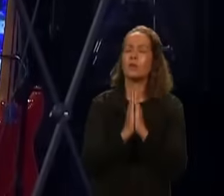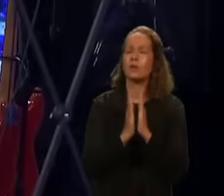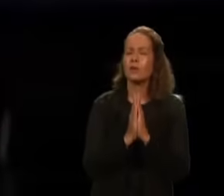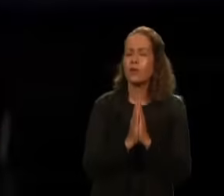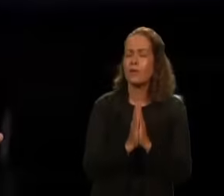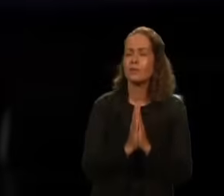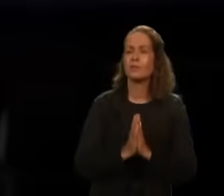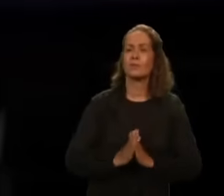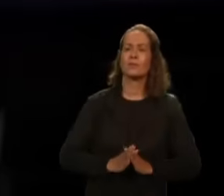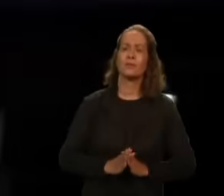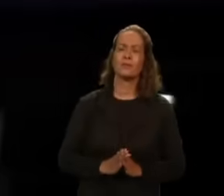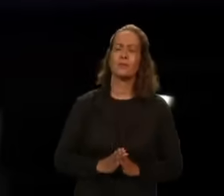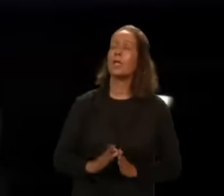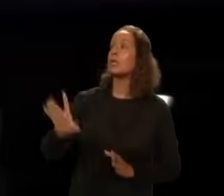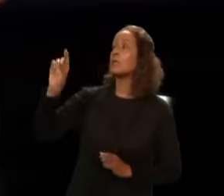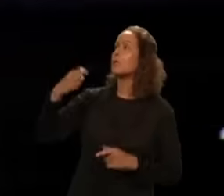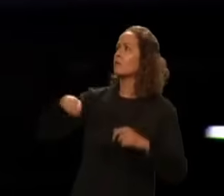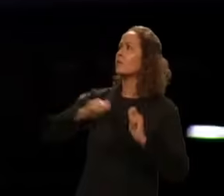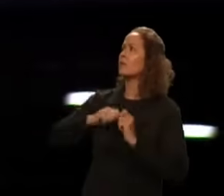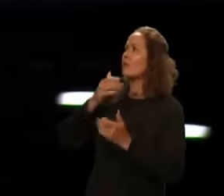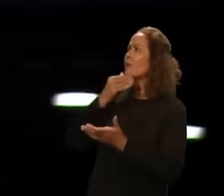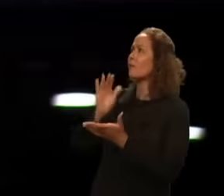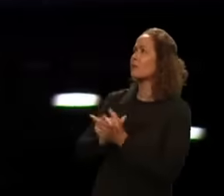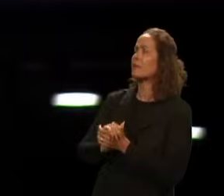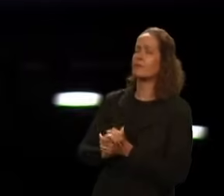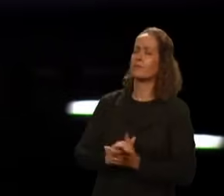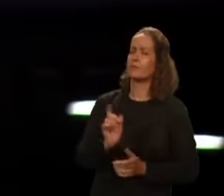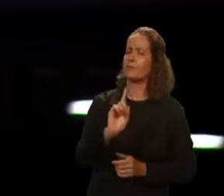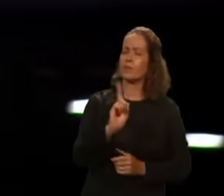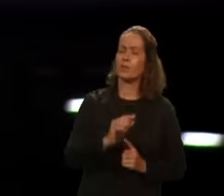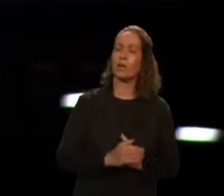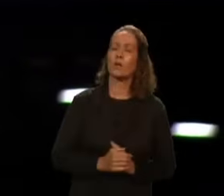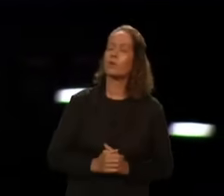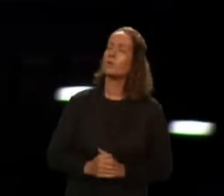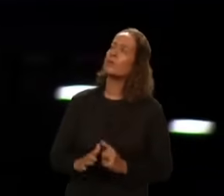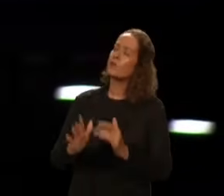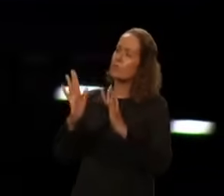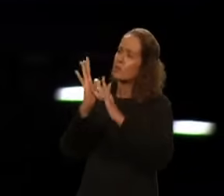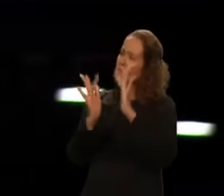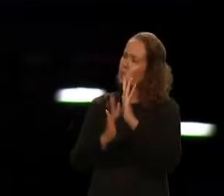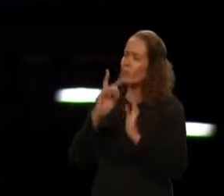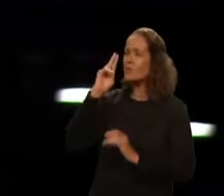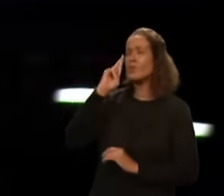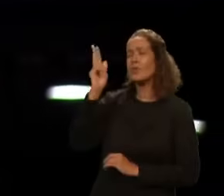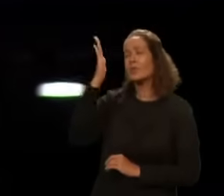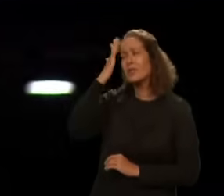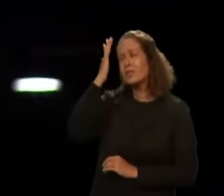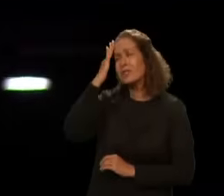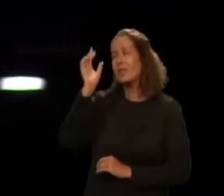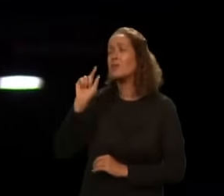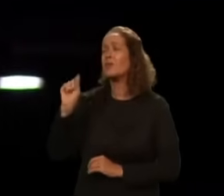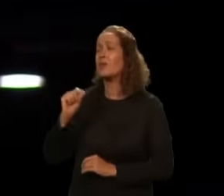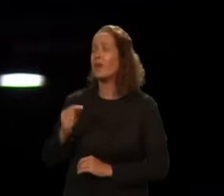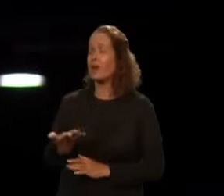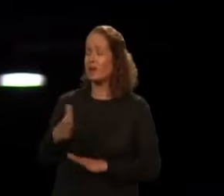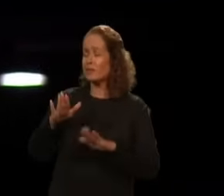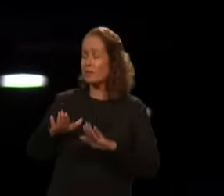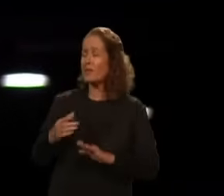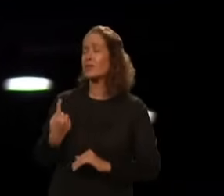Não, Jesus, o Senhor sabe o que é solidão. O Senhor ficou